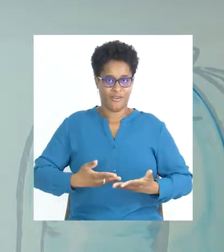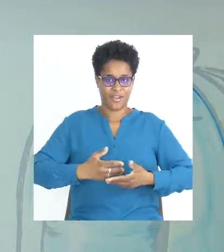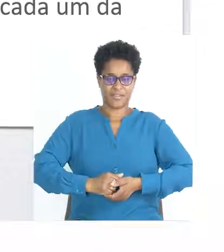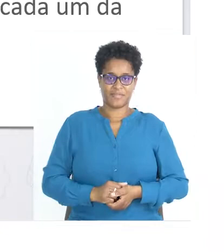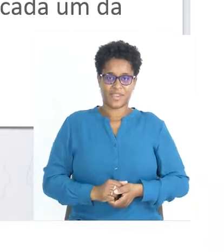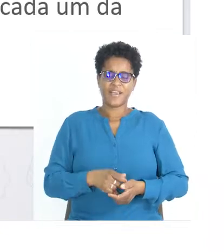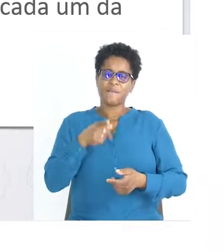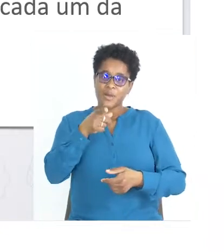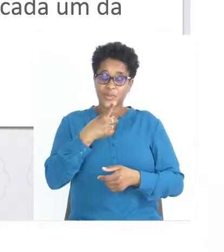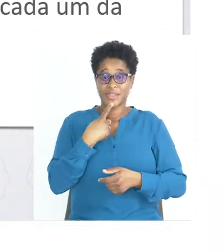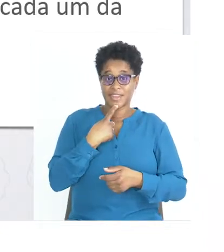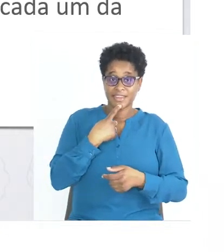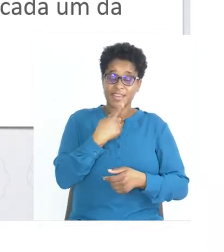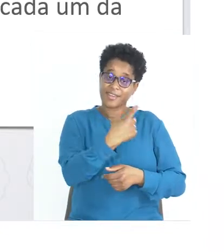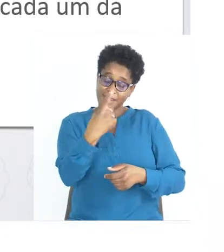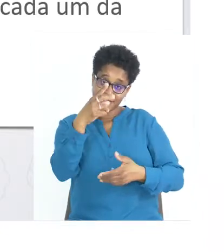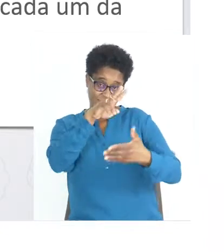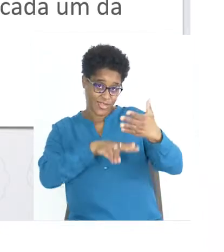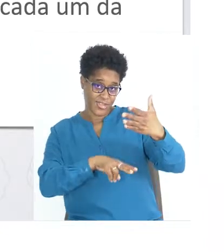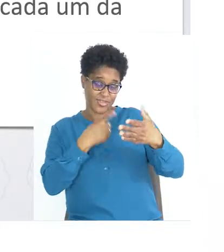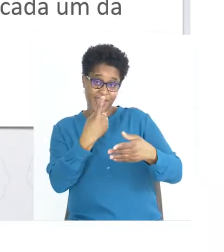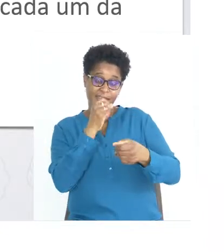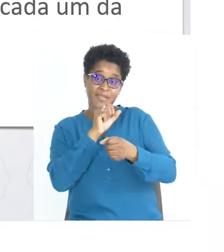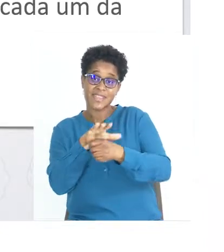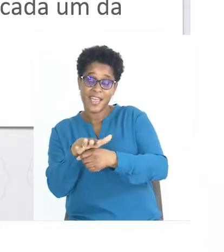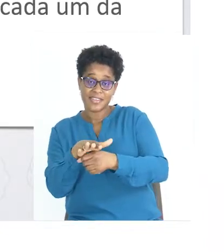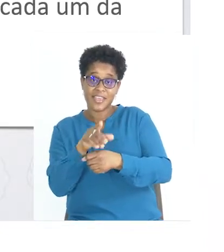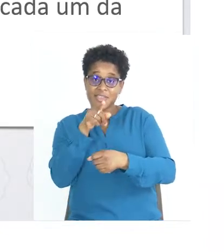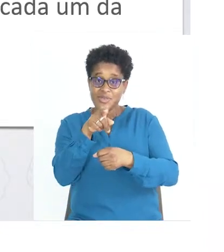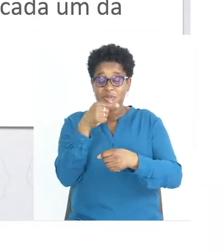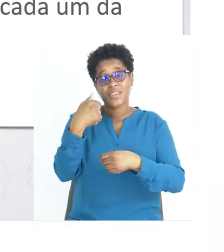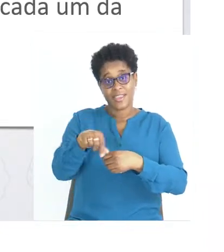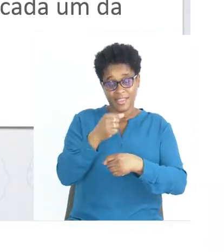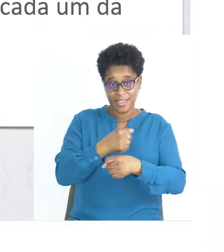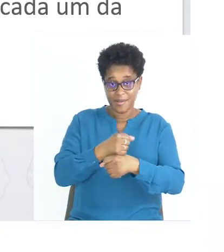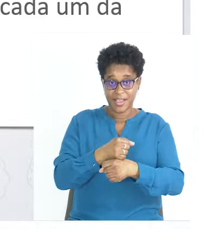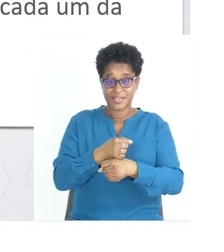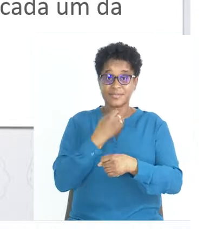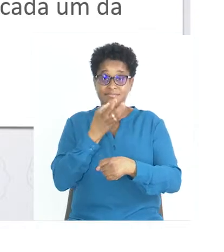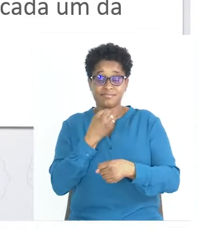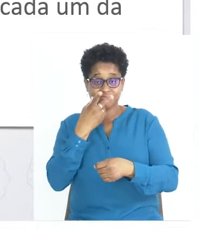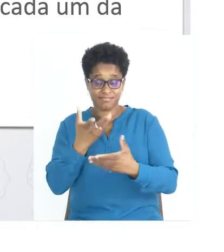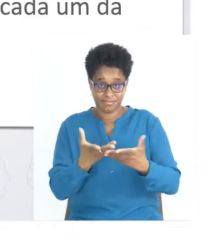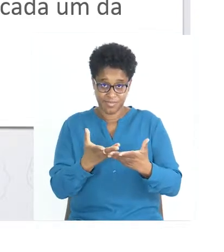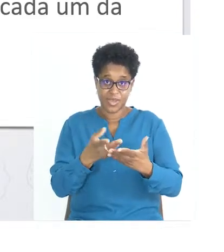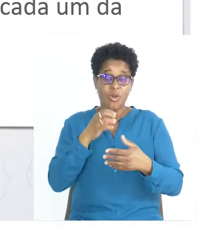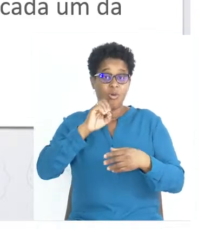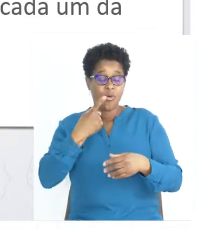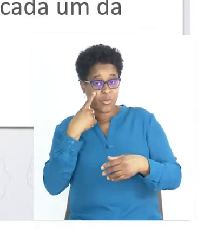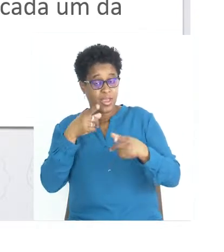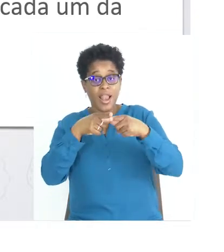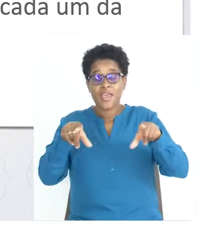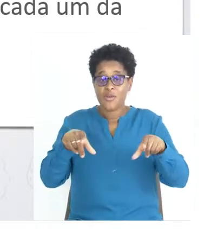agora? Para entenderes cada texto, cada mensagem, tu tens que trabalhar a interpretação ou então